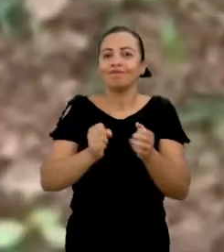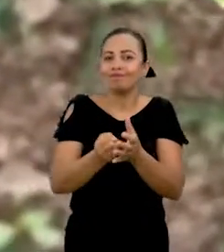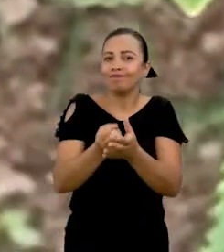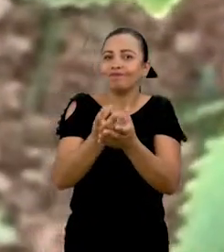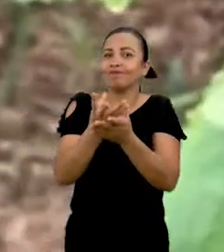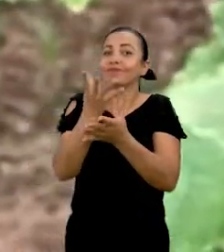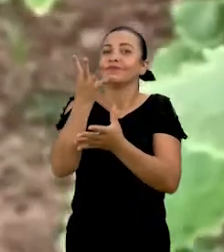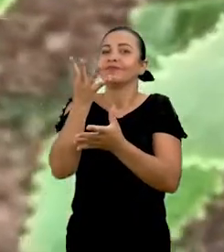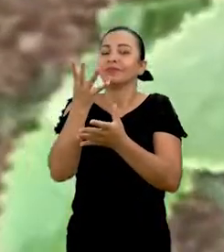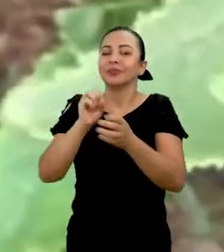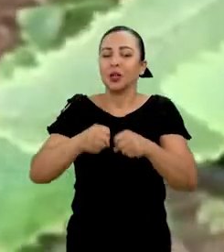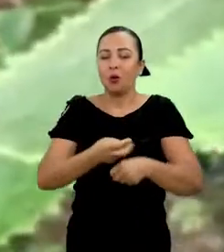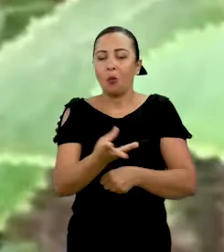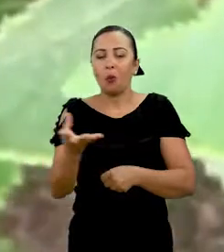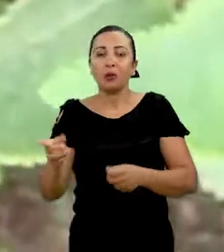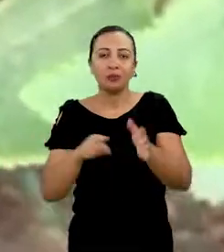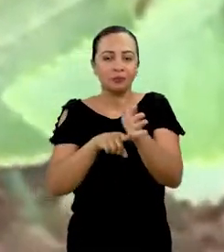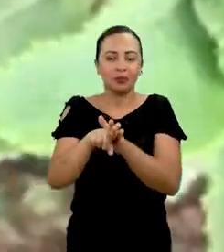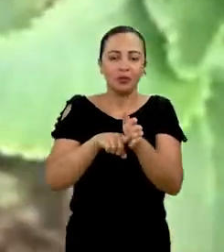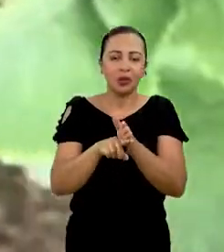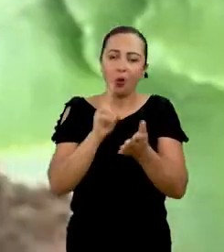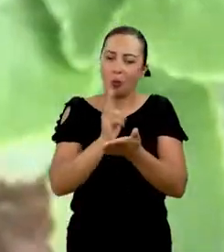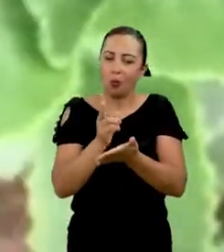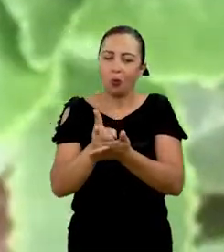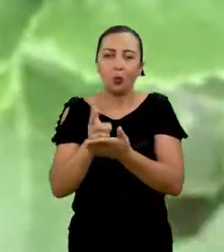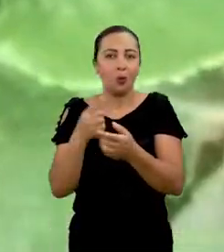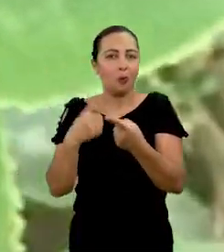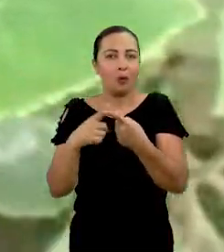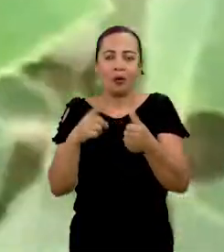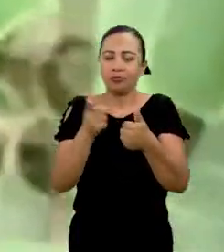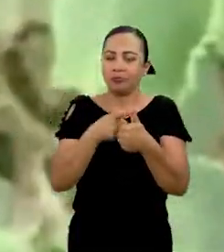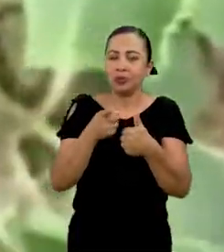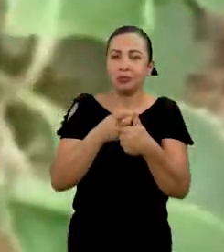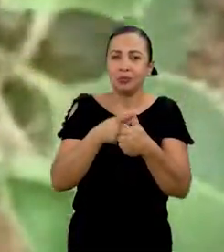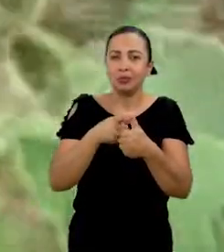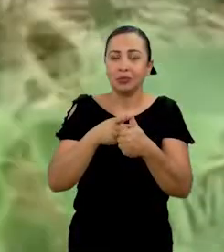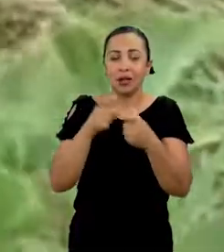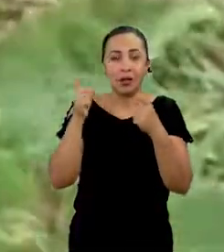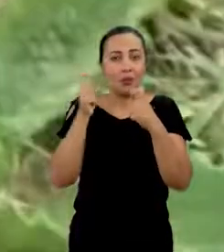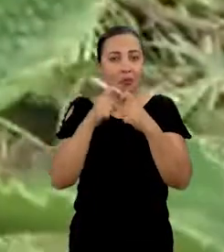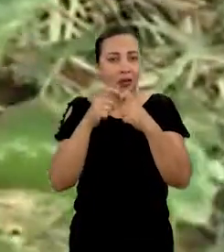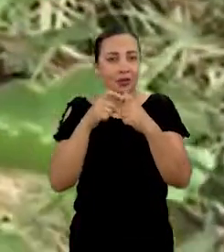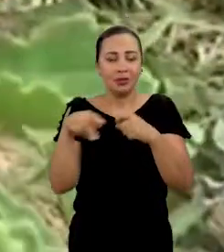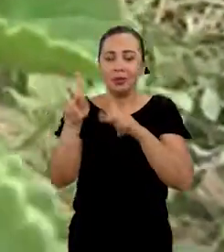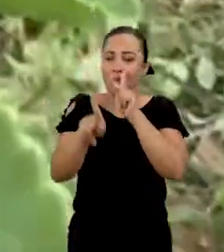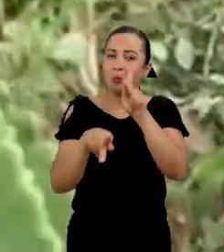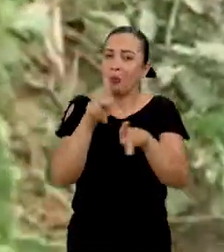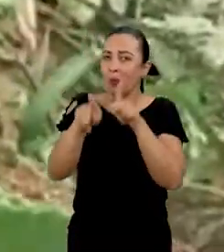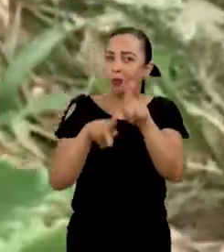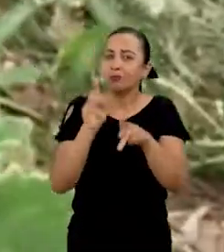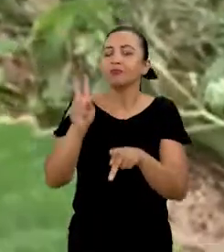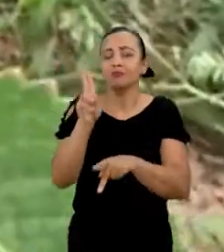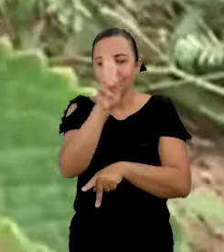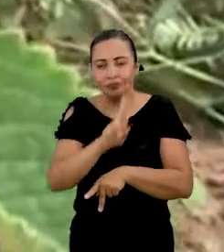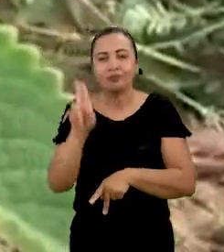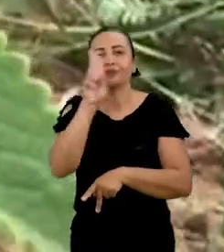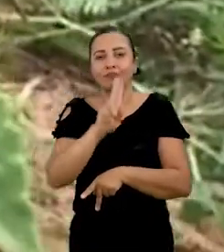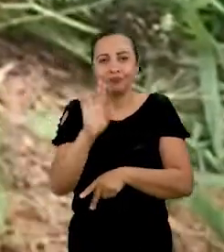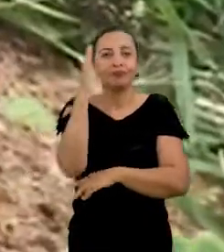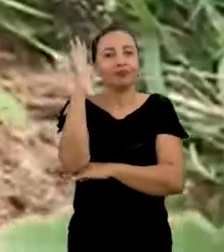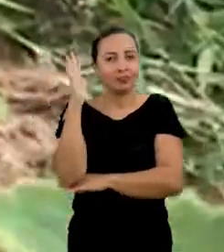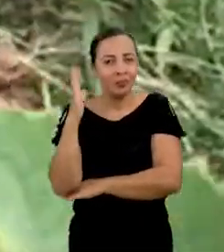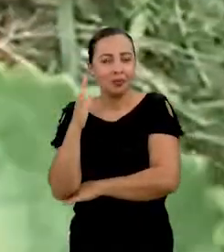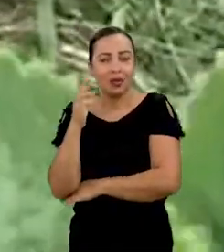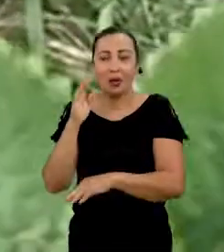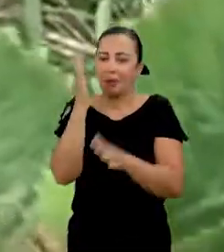da pesquisa se deu com ele, porque, primeiro, a medicina popular já fazia o uso dessa espécie para o tratamento